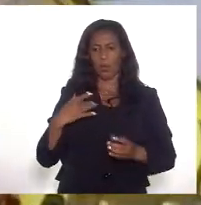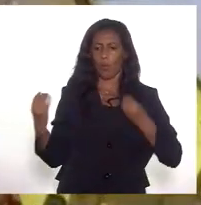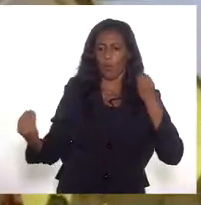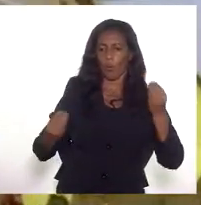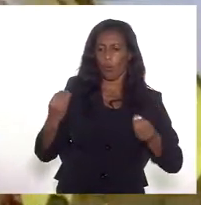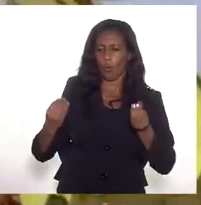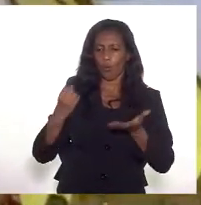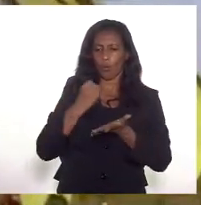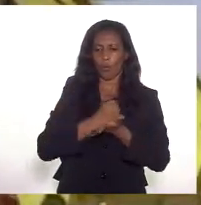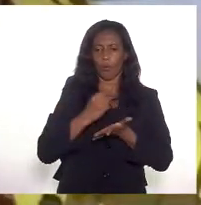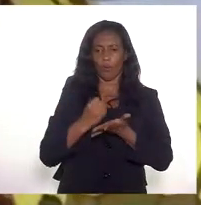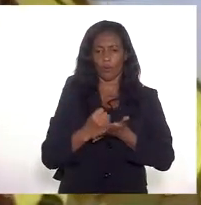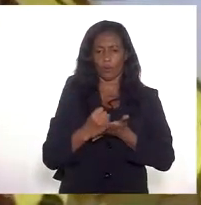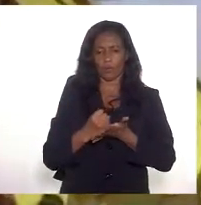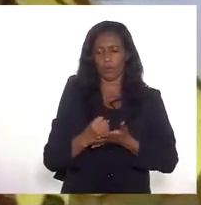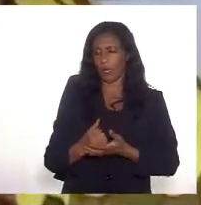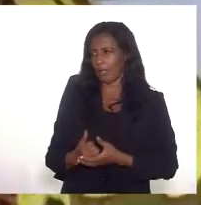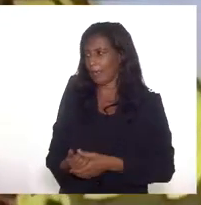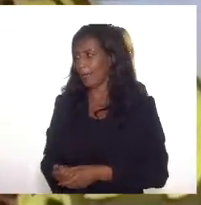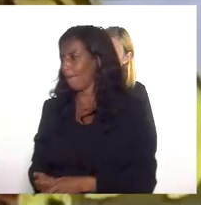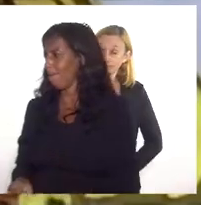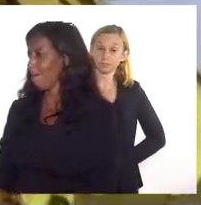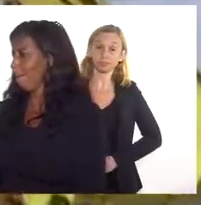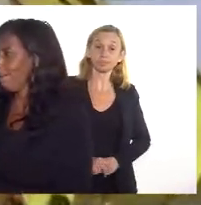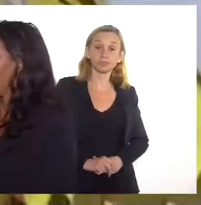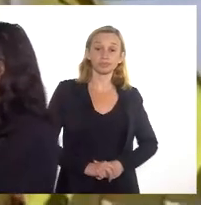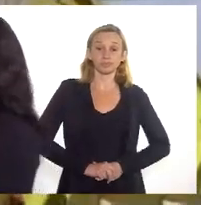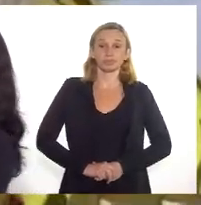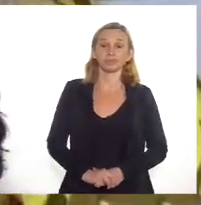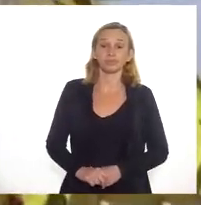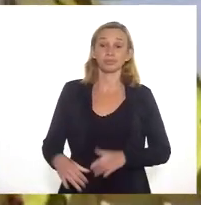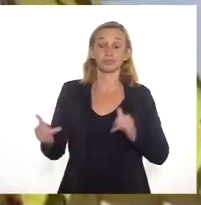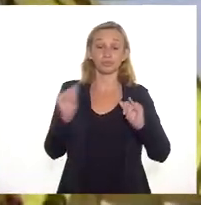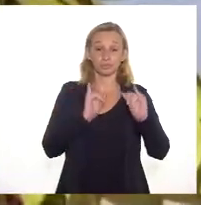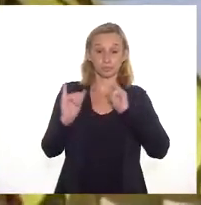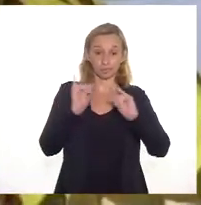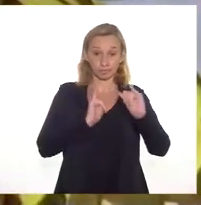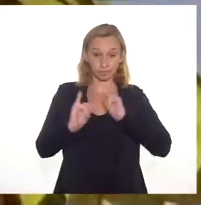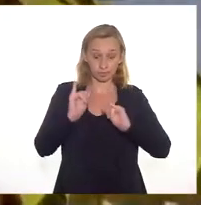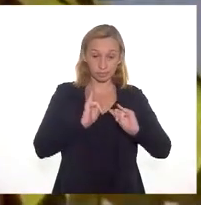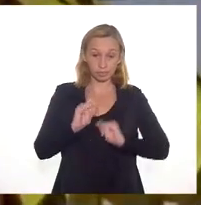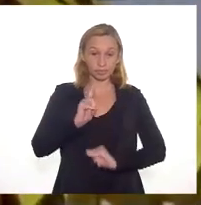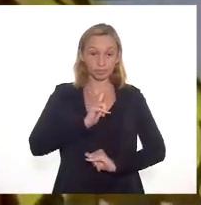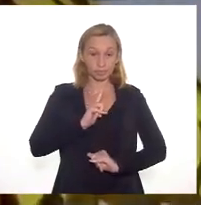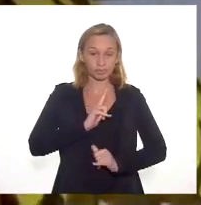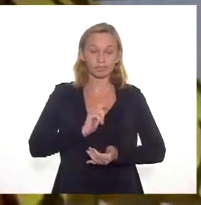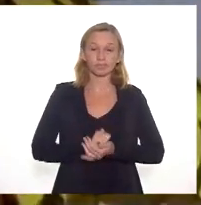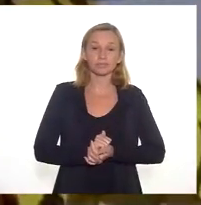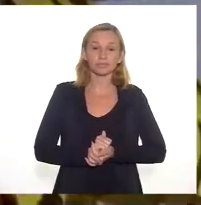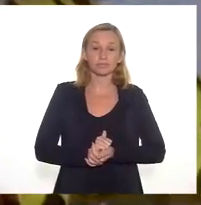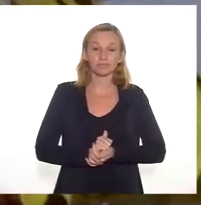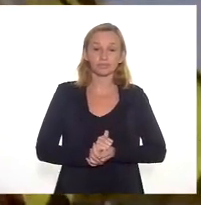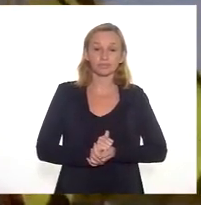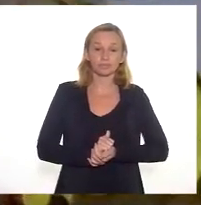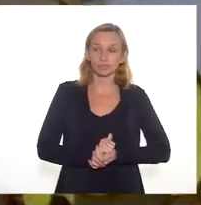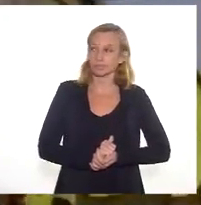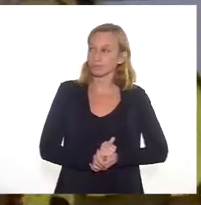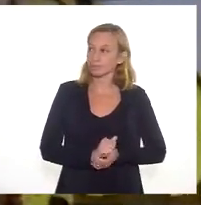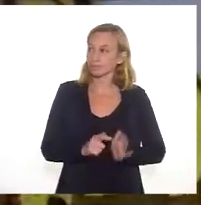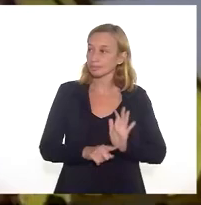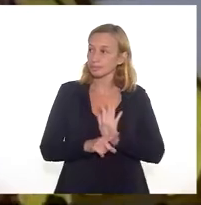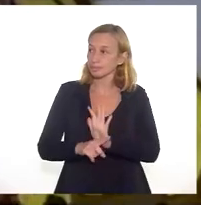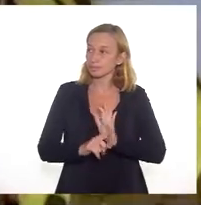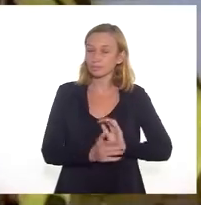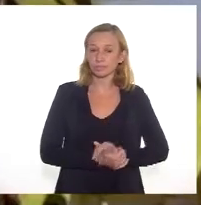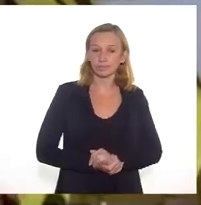são contratadas, têm privilégio de acesso a informações, configura e propicia muito, né,